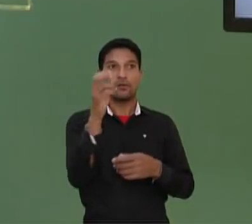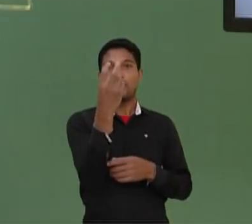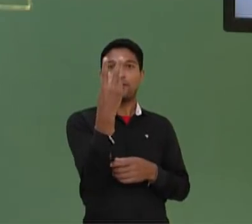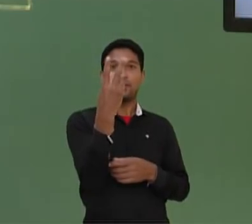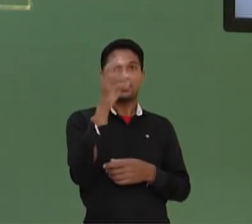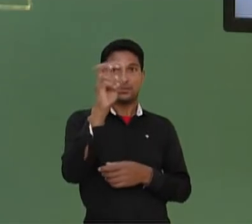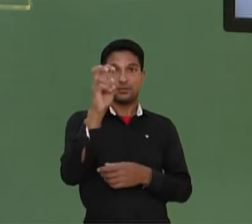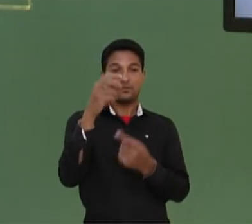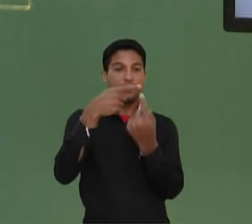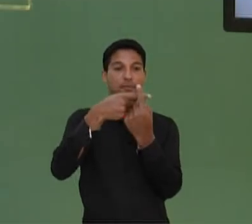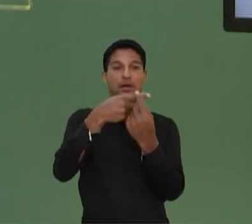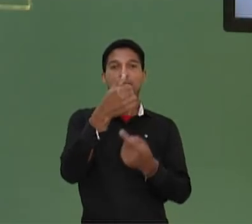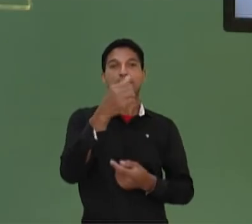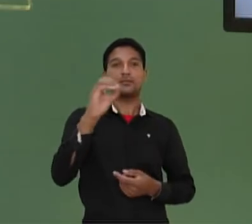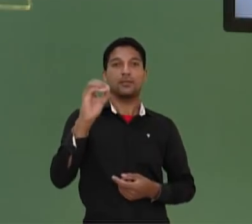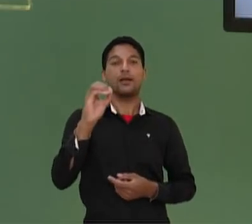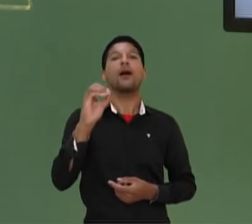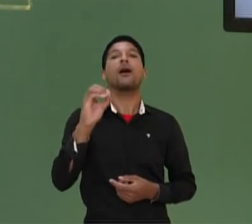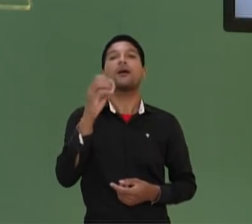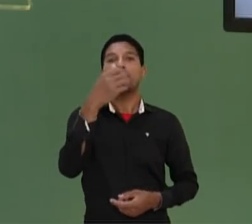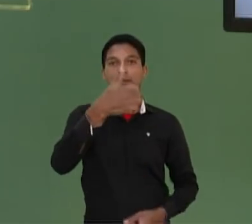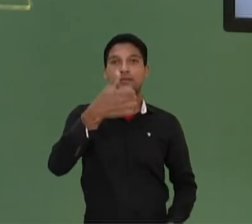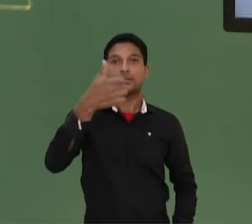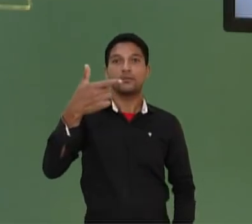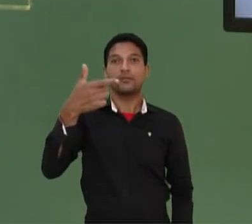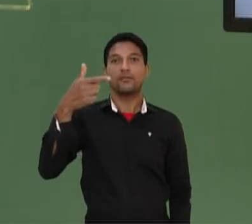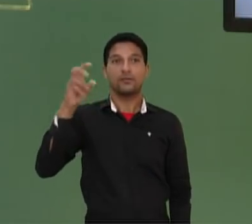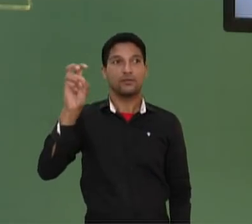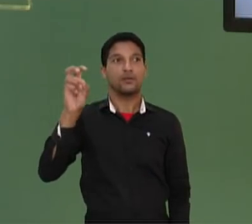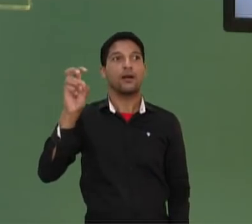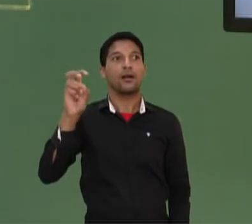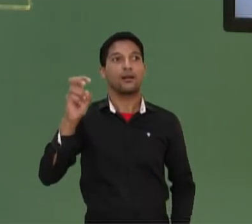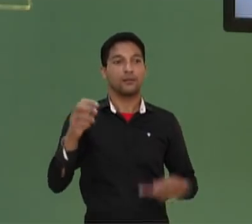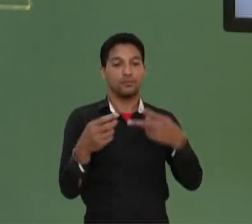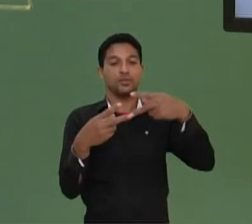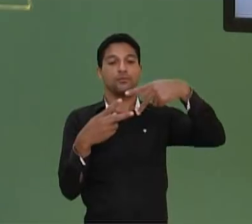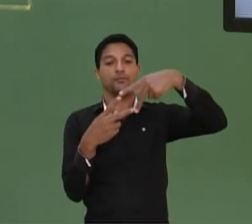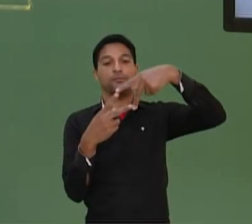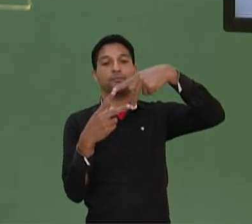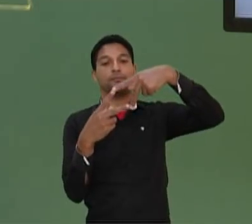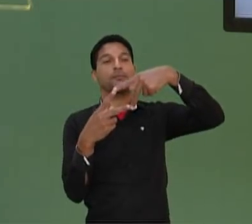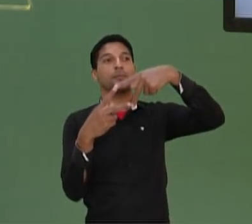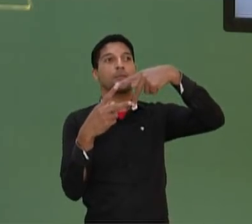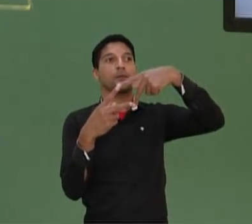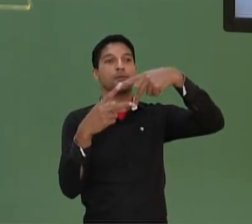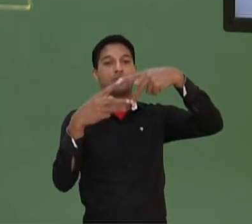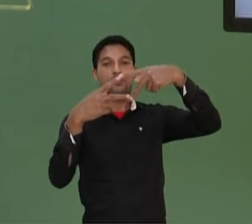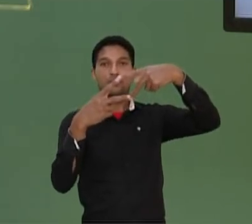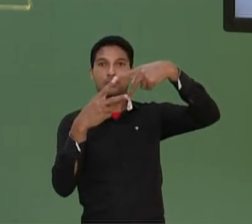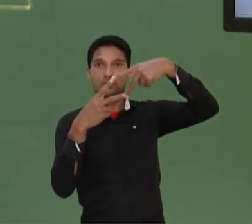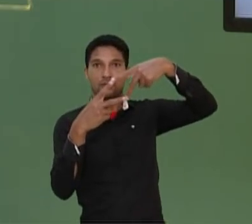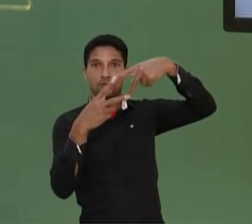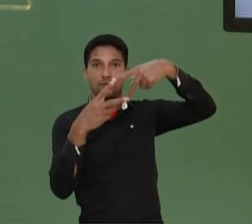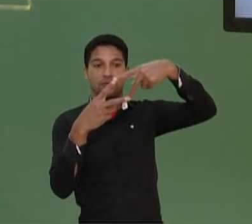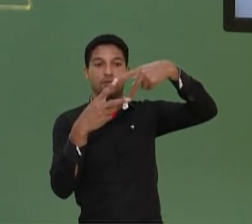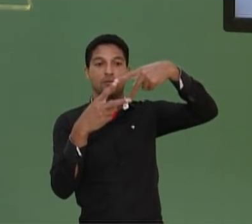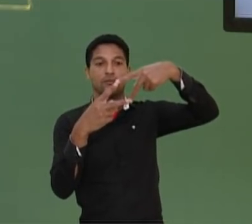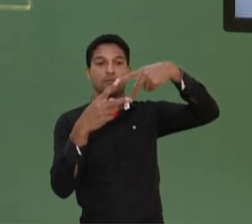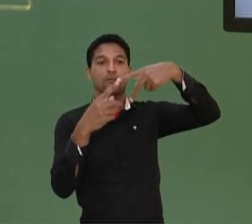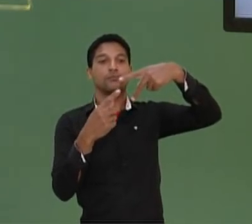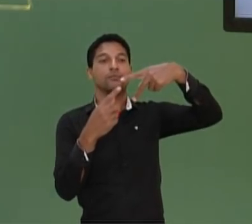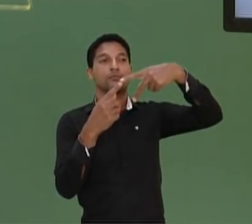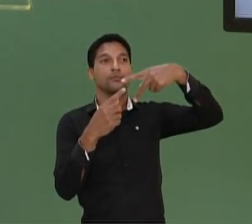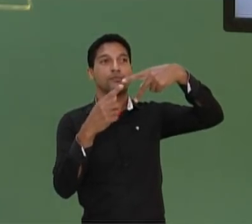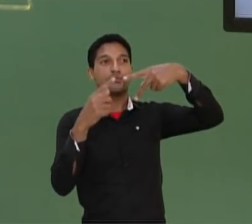é 125. Então, esse ângulo mede 125. Os ângulos opostos, eles são congruentes. Então, esse aqui também